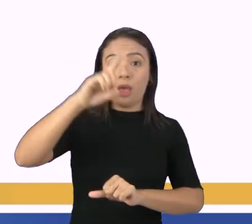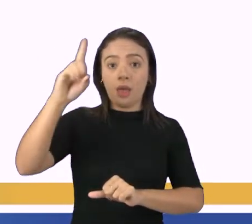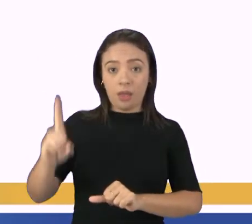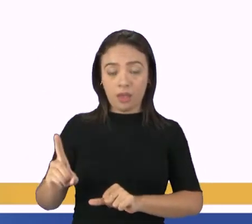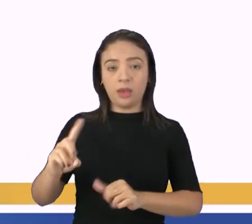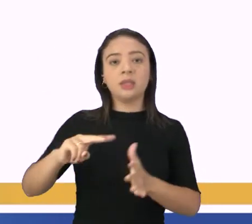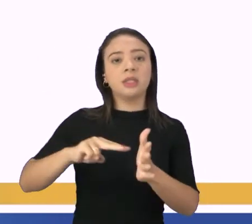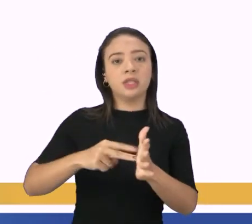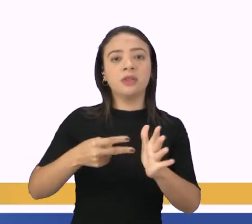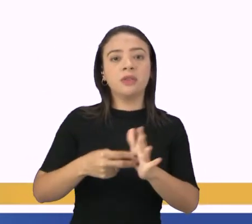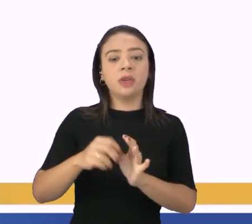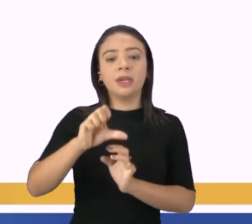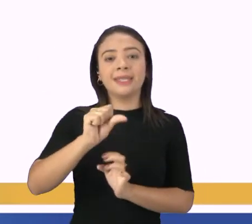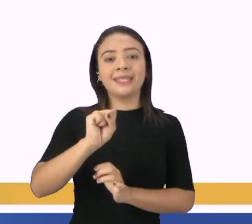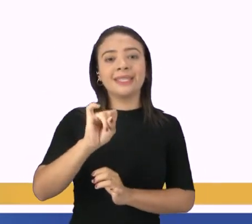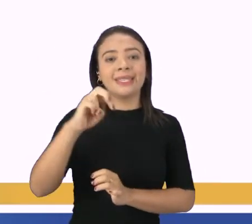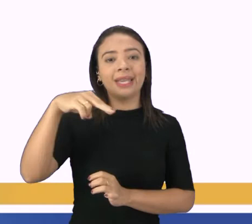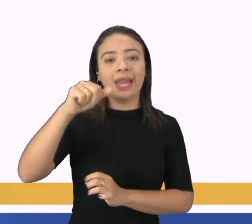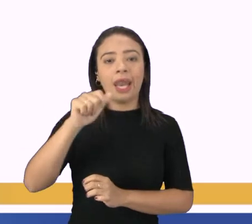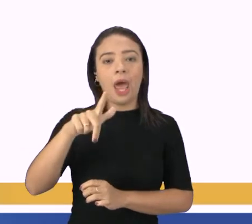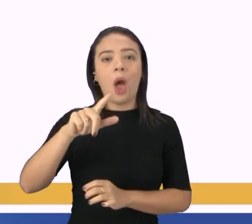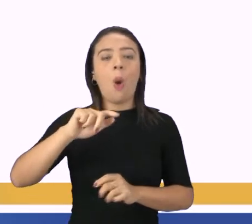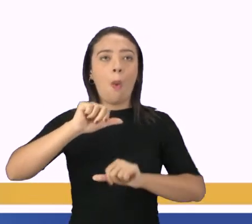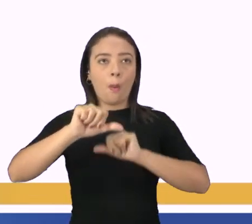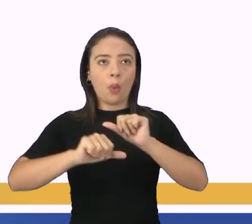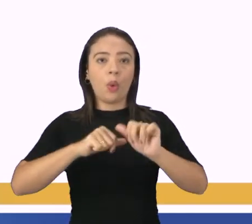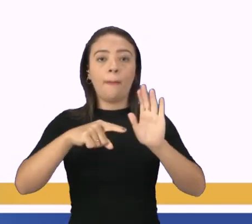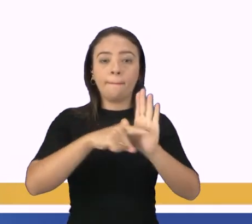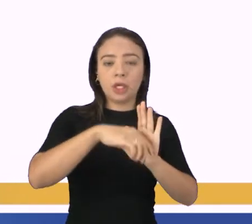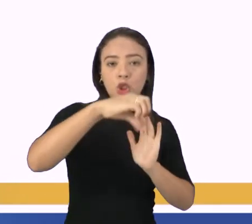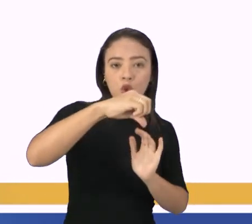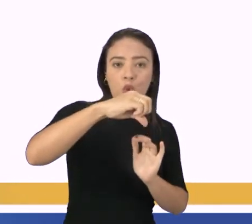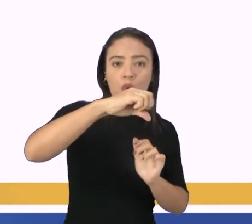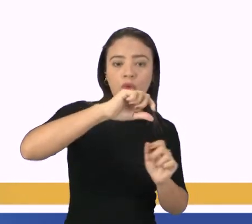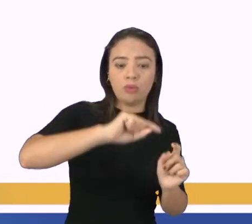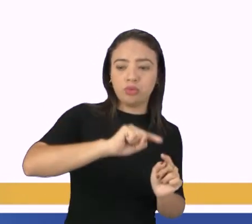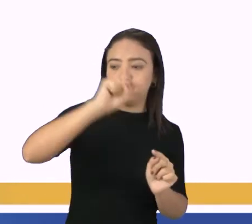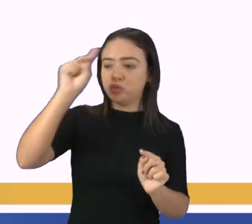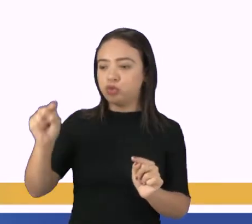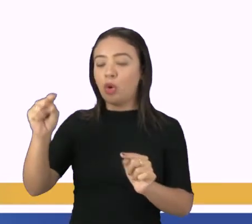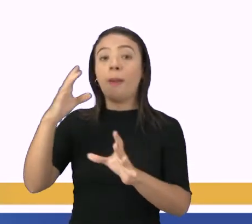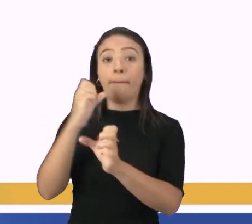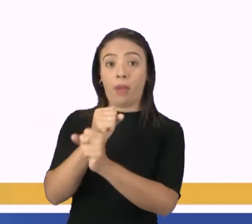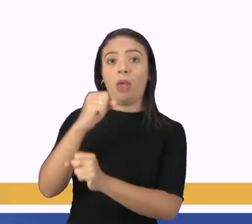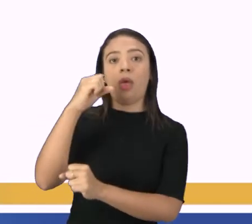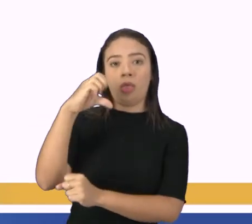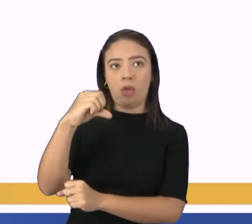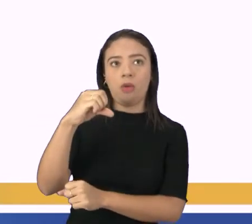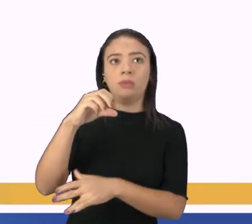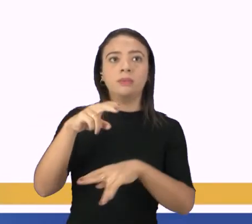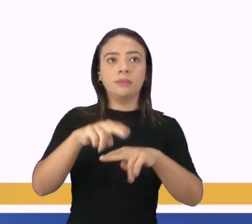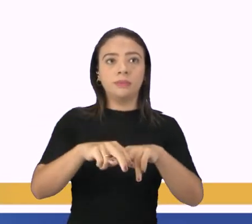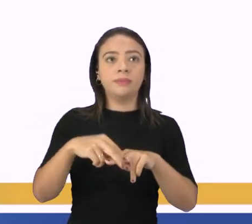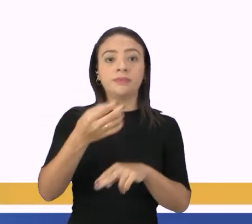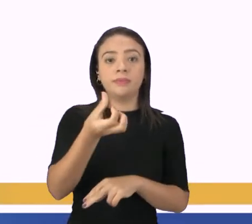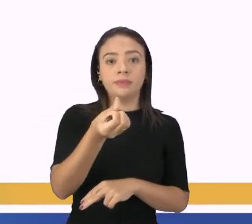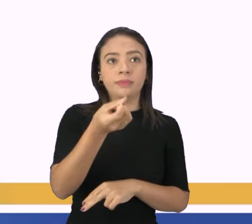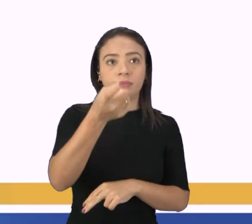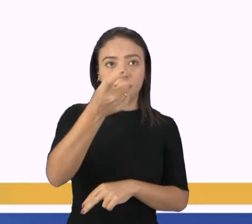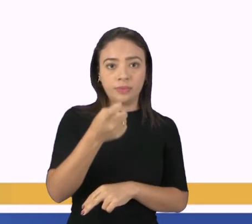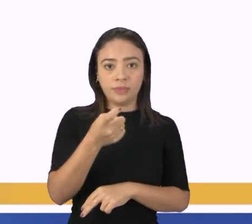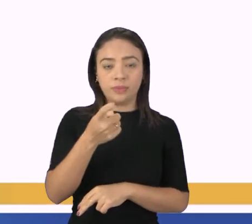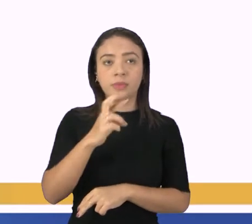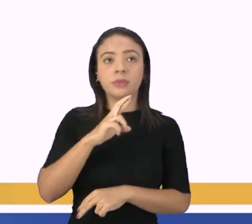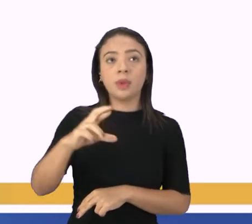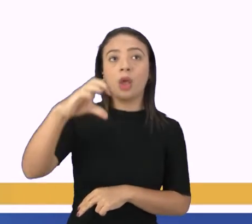ou que eu chamo de operação inversa. Então, está menos 9, passa mais 9. Então, vai ter 6x igual a 9, que já